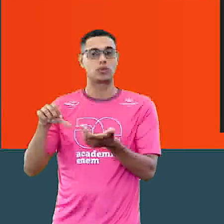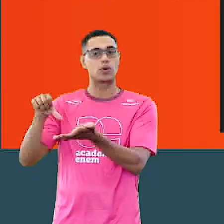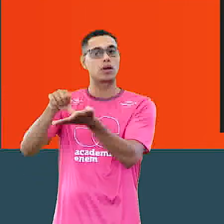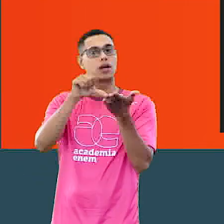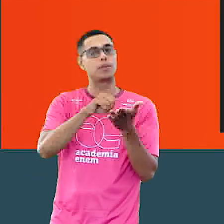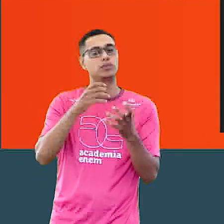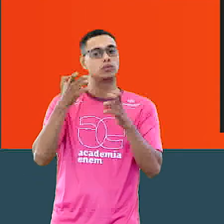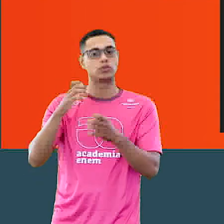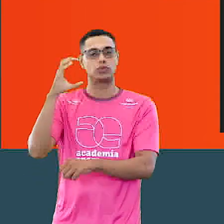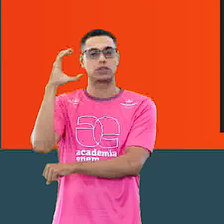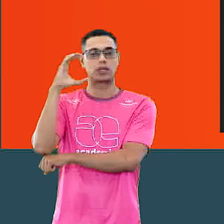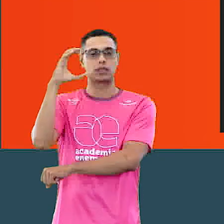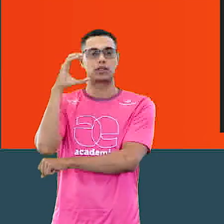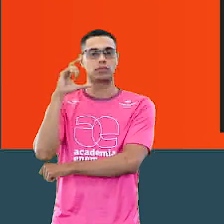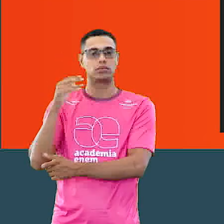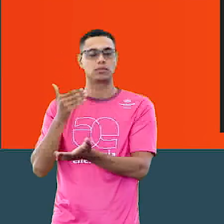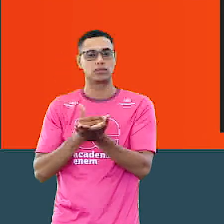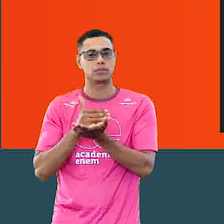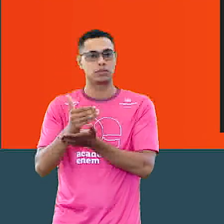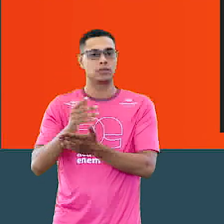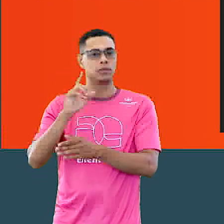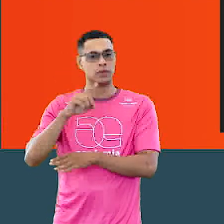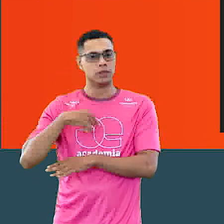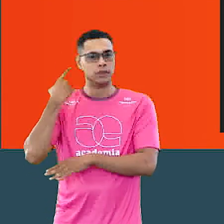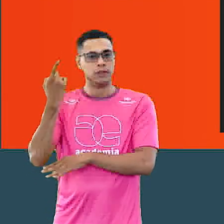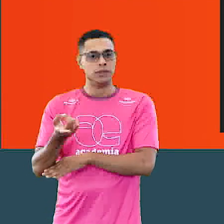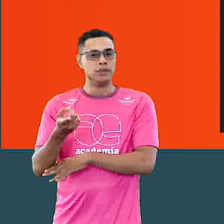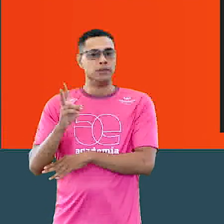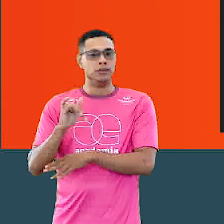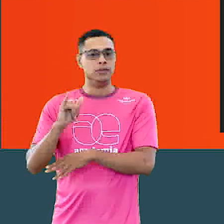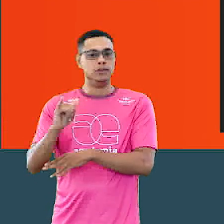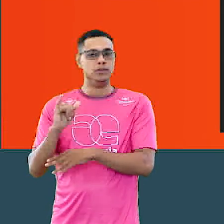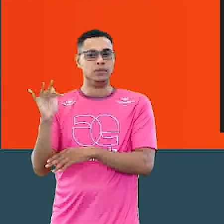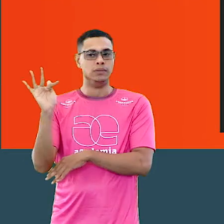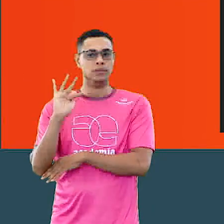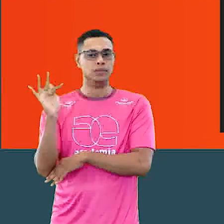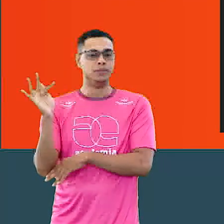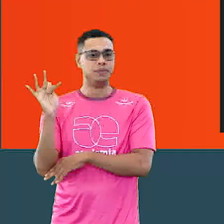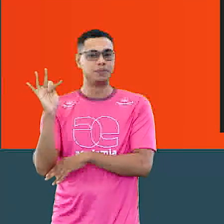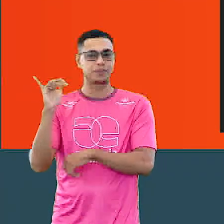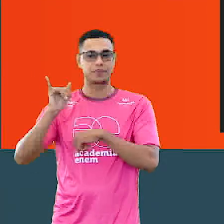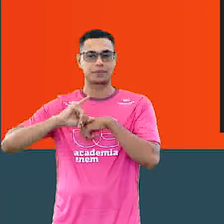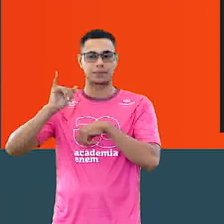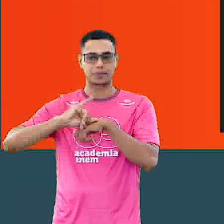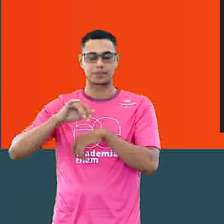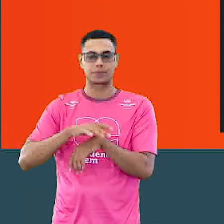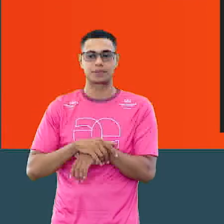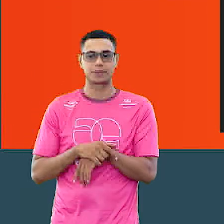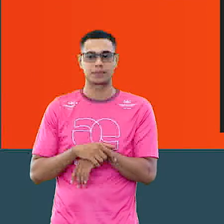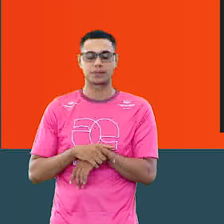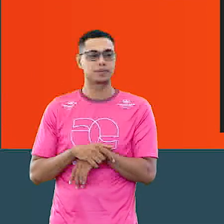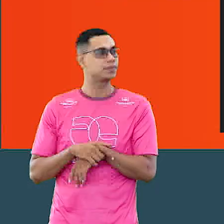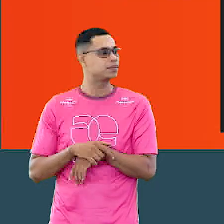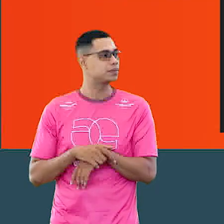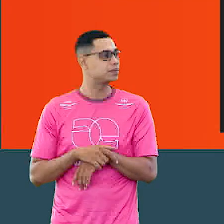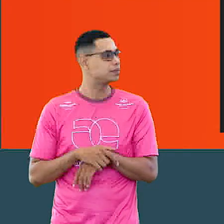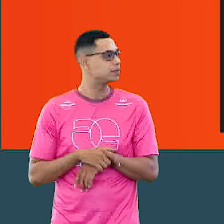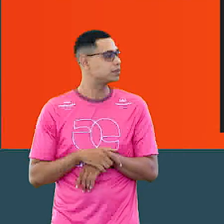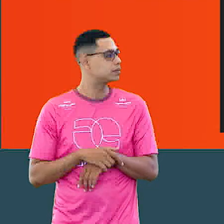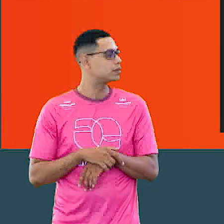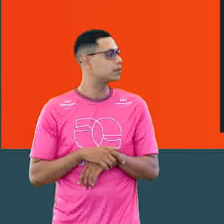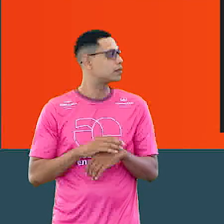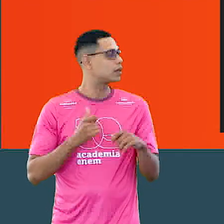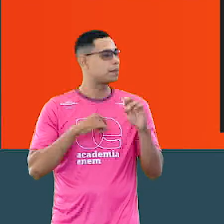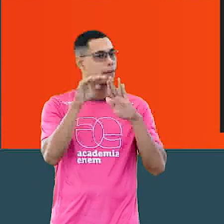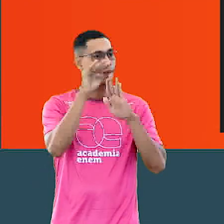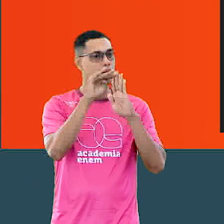Crateús. Começou com Crateús. Depois, quando vai descendo, começa Fortaleza. E a ordem dos cursos está em